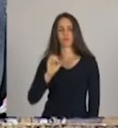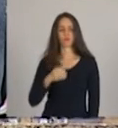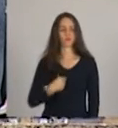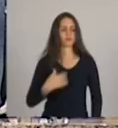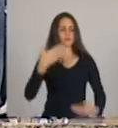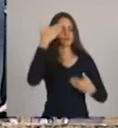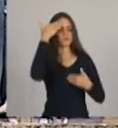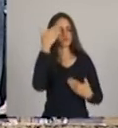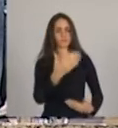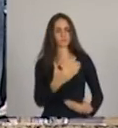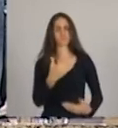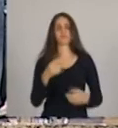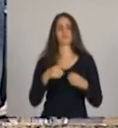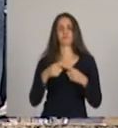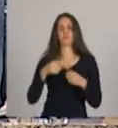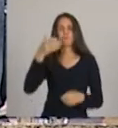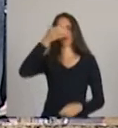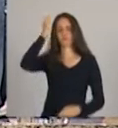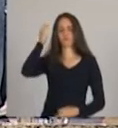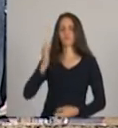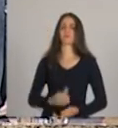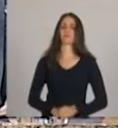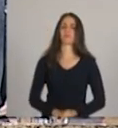Obrigado, deputado Hércules.